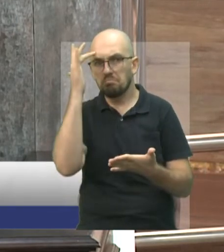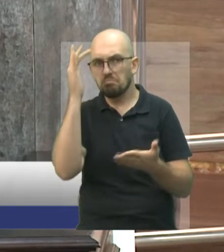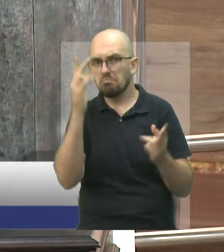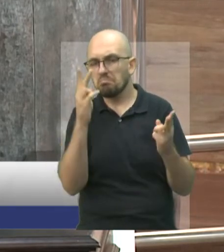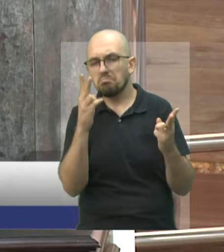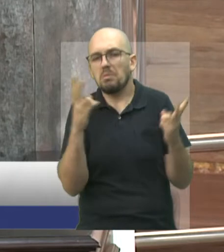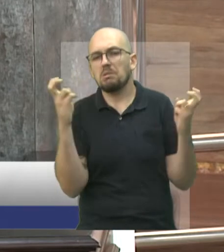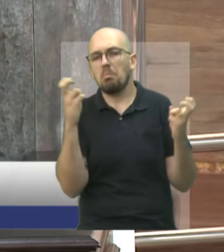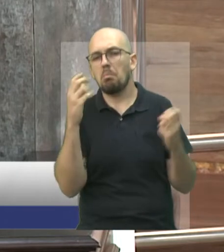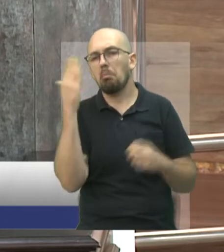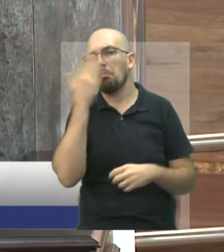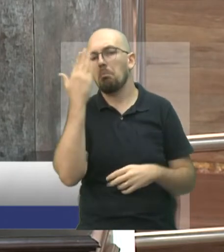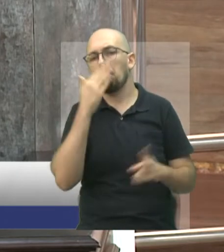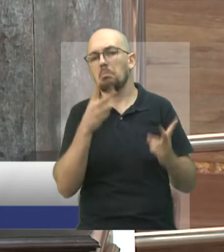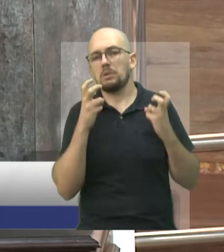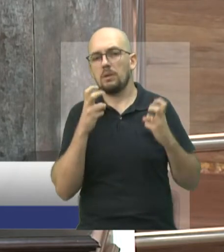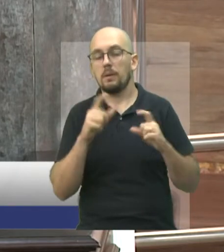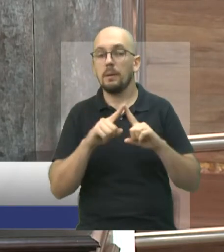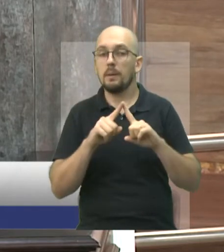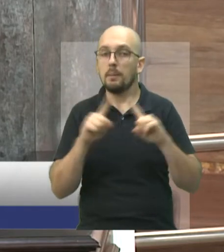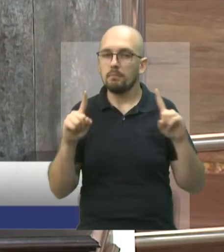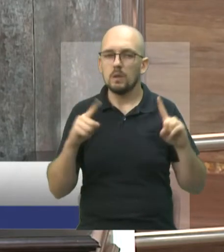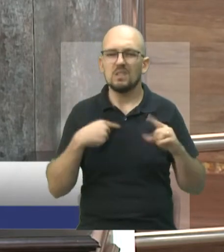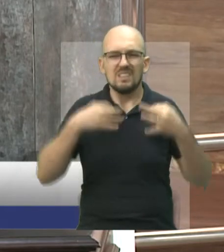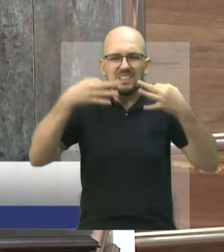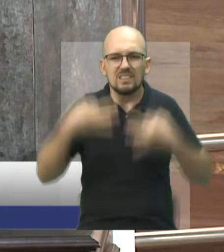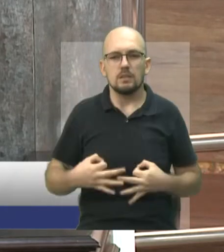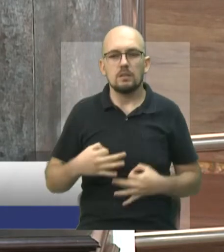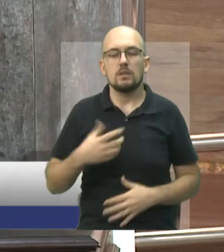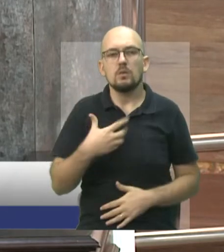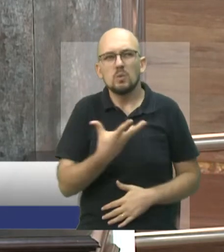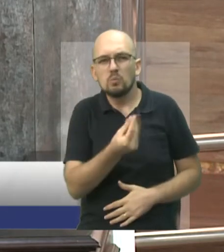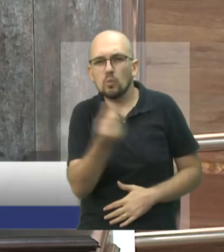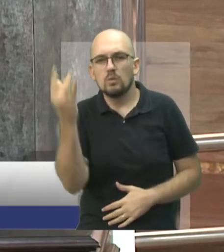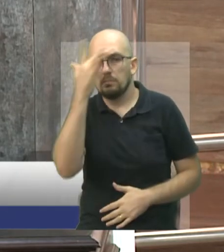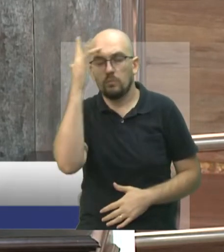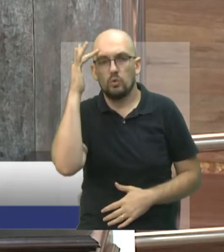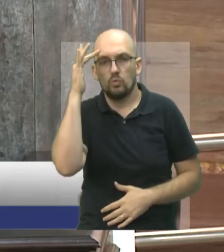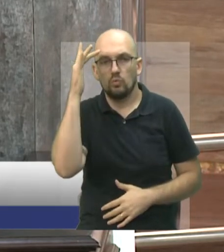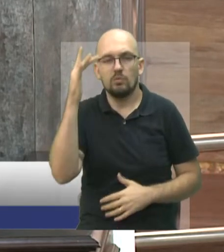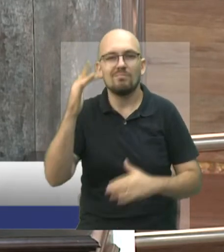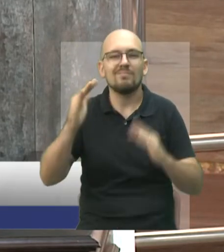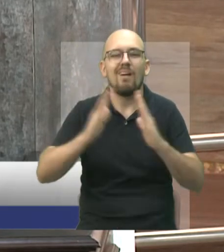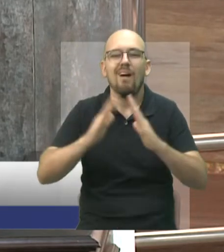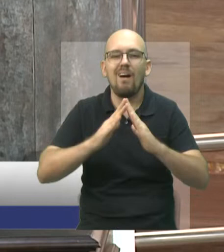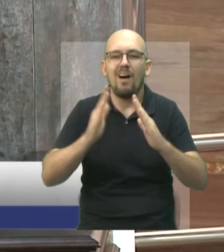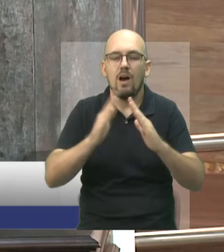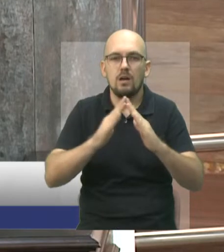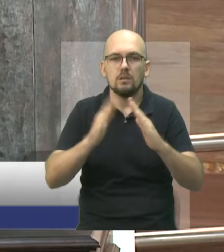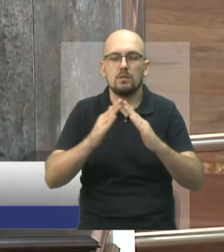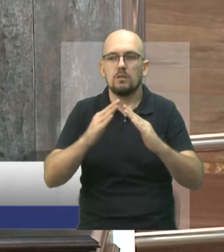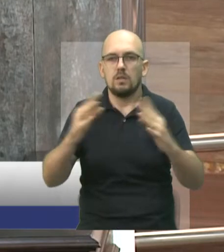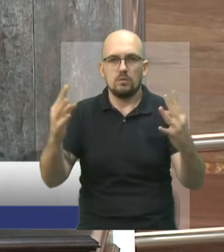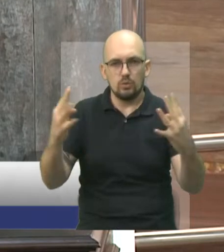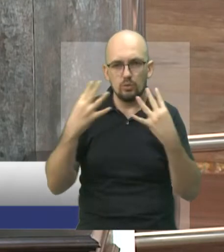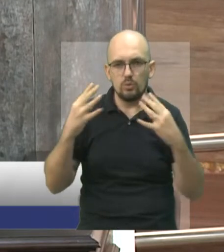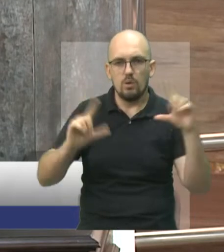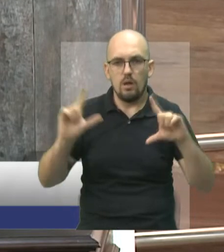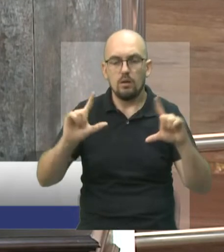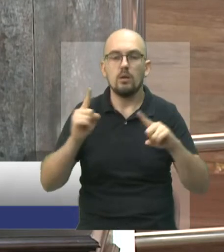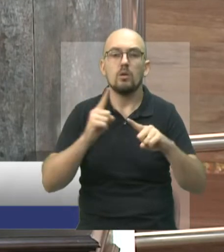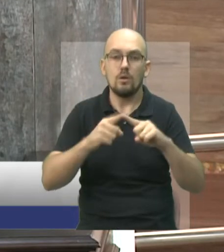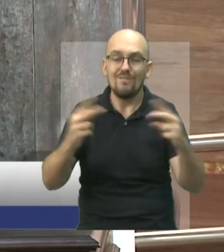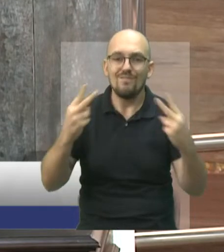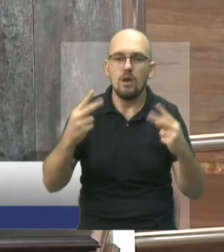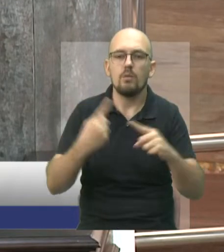ainda, mas eu tenho certeza que muita gente está me vendo de casa, está nos vendo, porque diferente do que